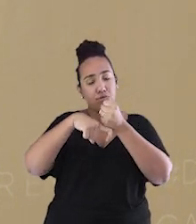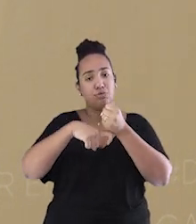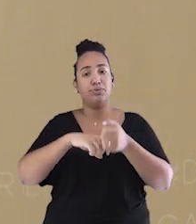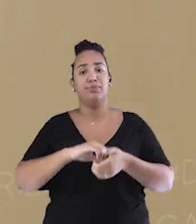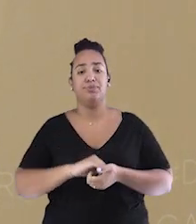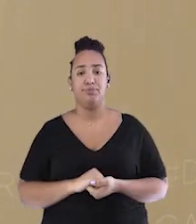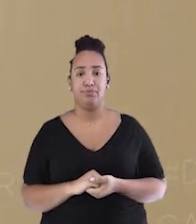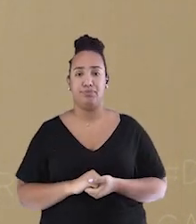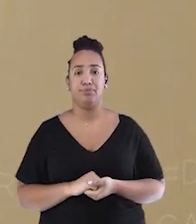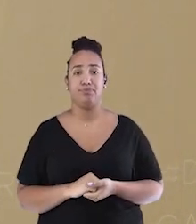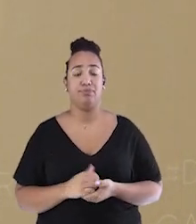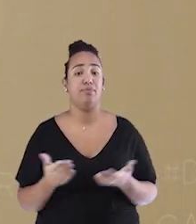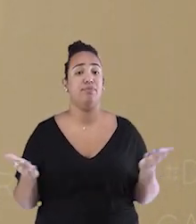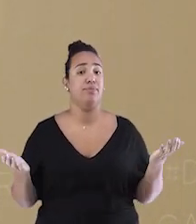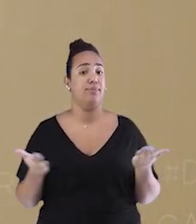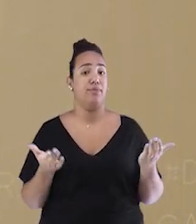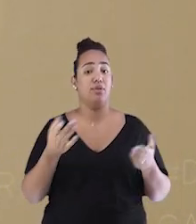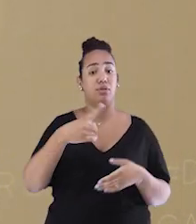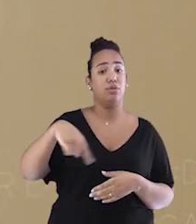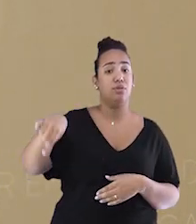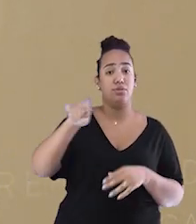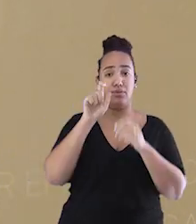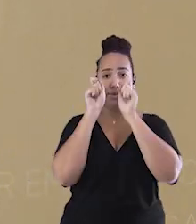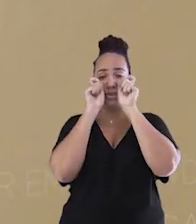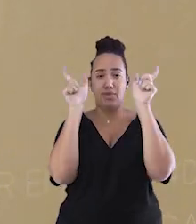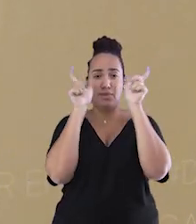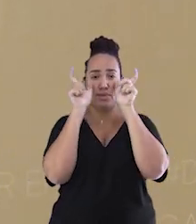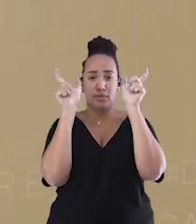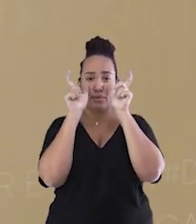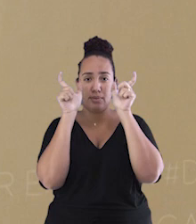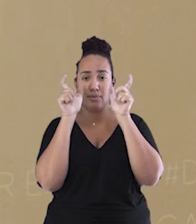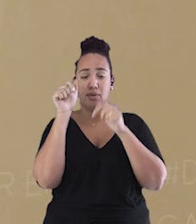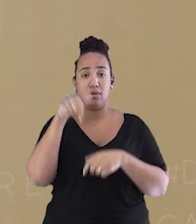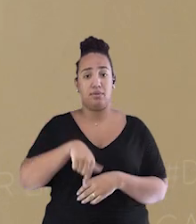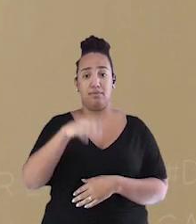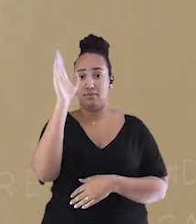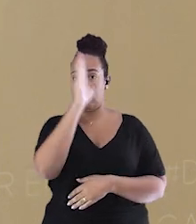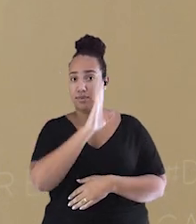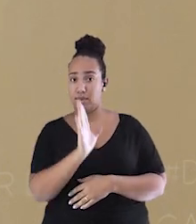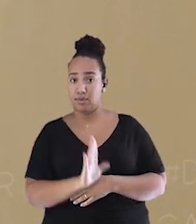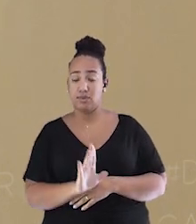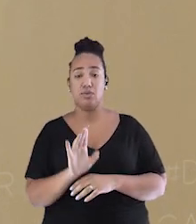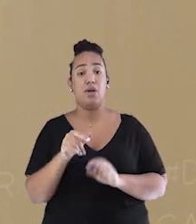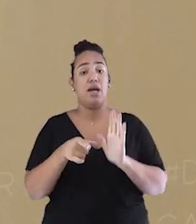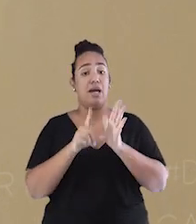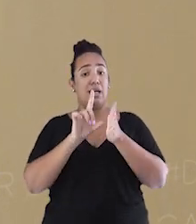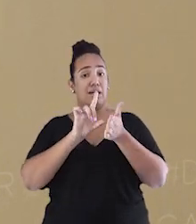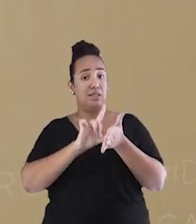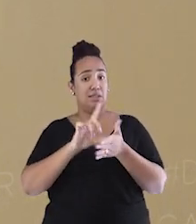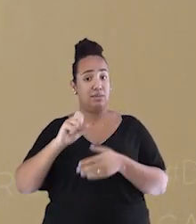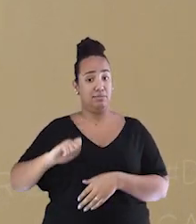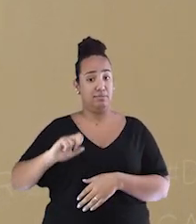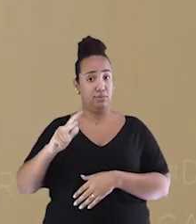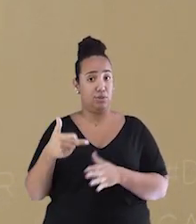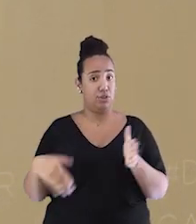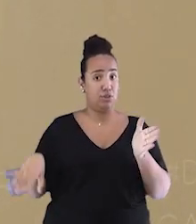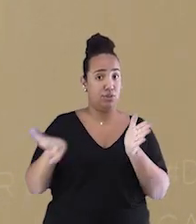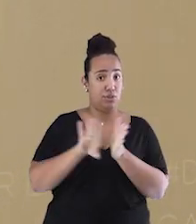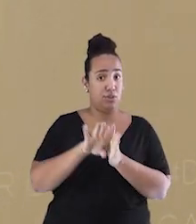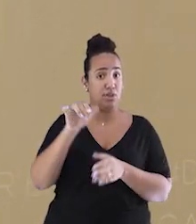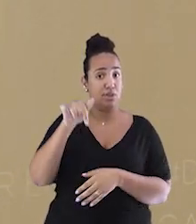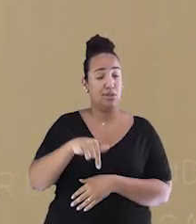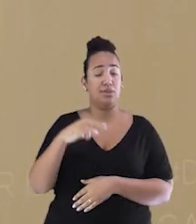outras. Vamos nos atentar para o detalhe que no Brasil, antes da chegada dos portugueses,